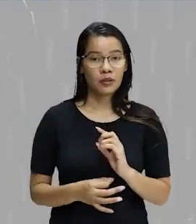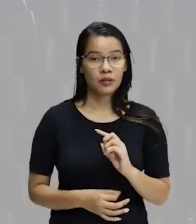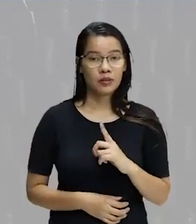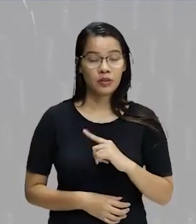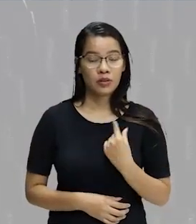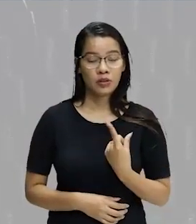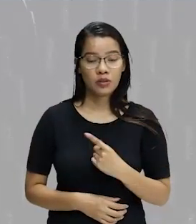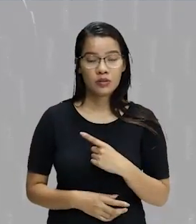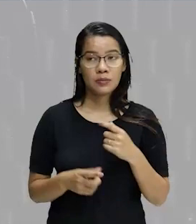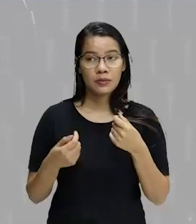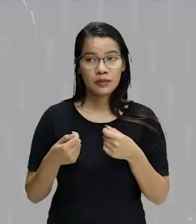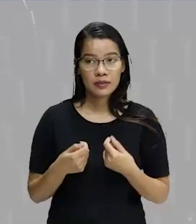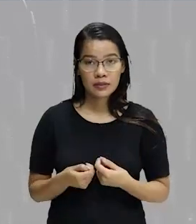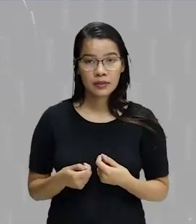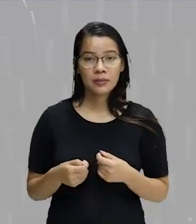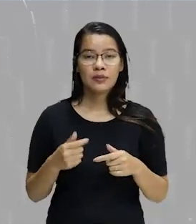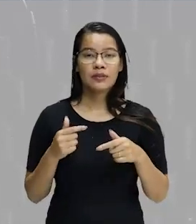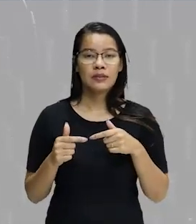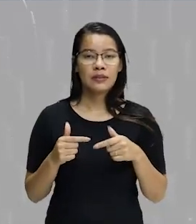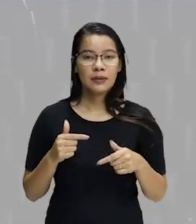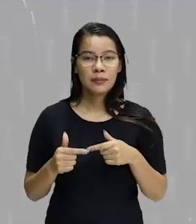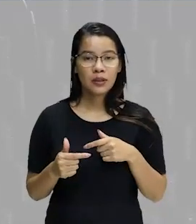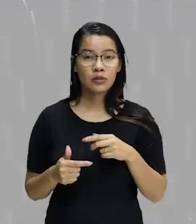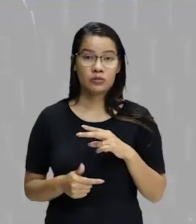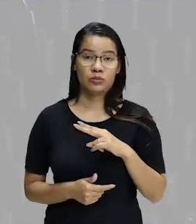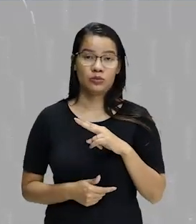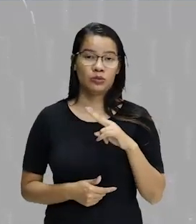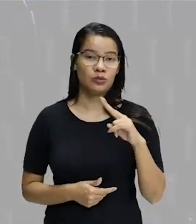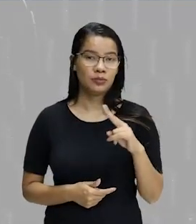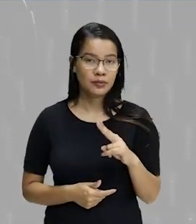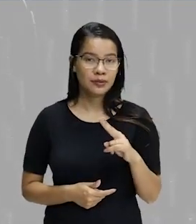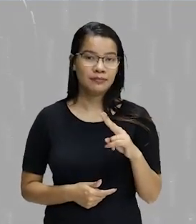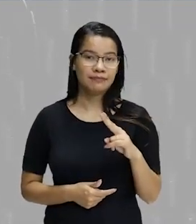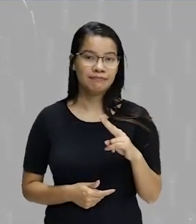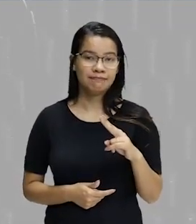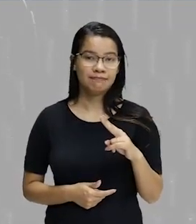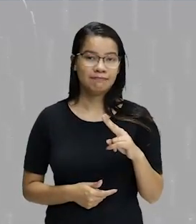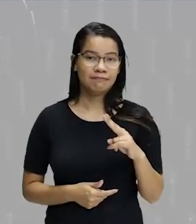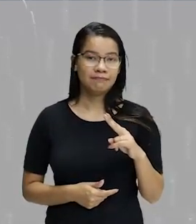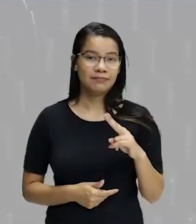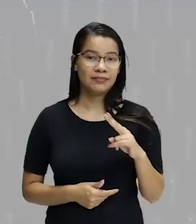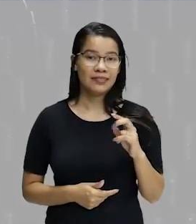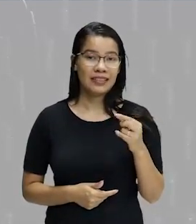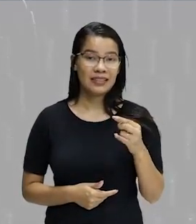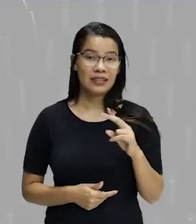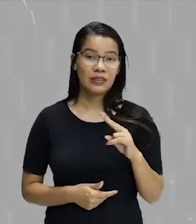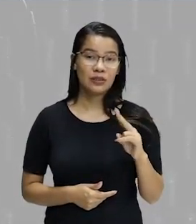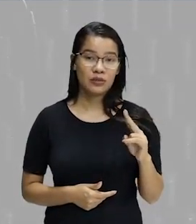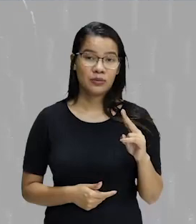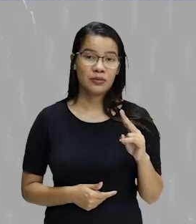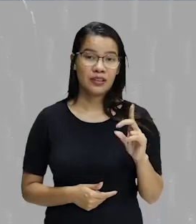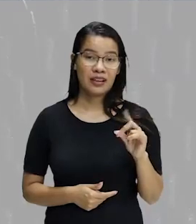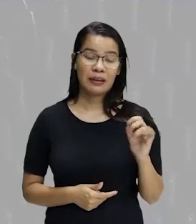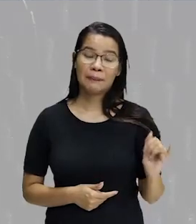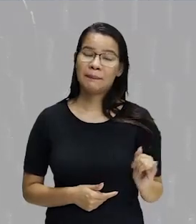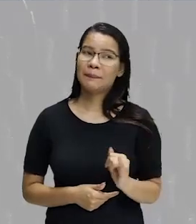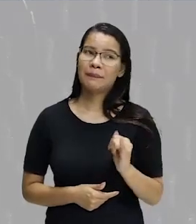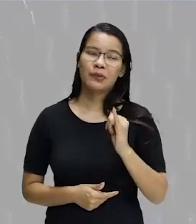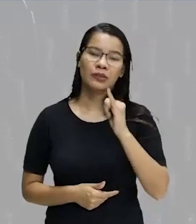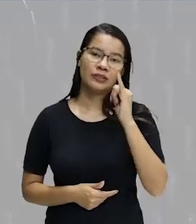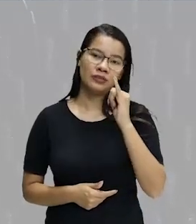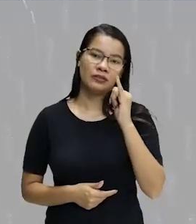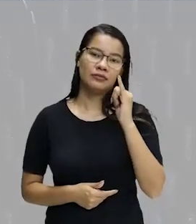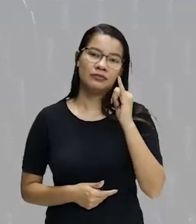precisa trabalhar a nomenclatura dos compostos orgânicos. Essa nomenclatura é extremamente